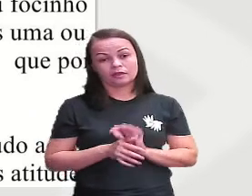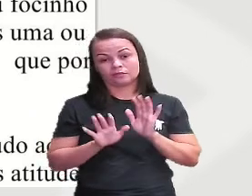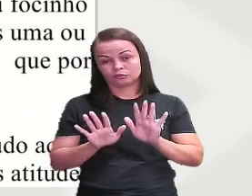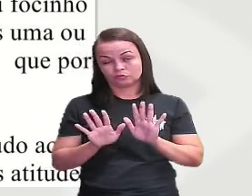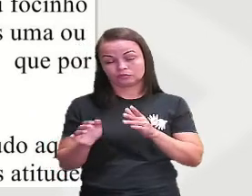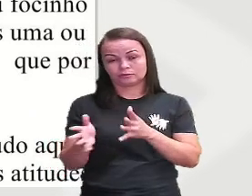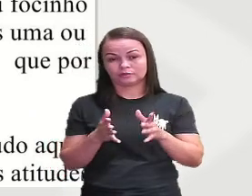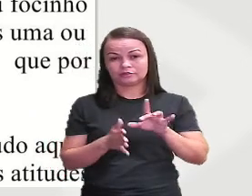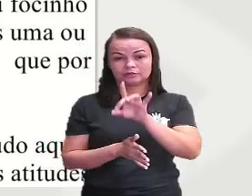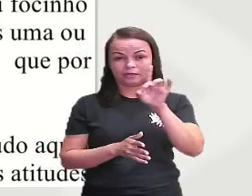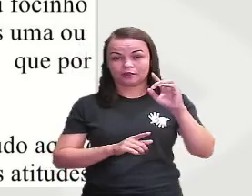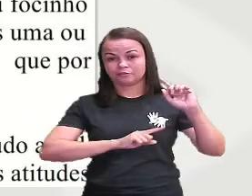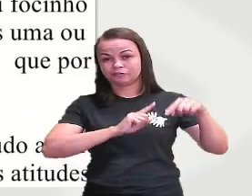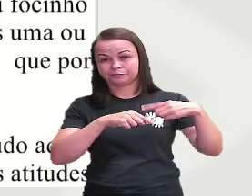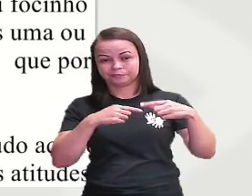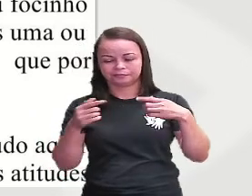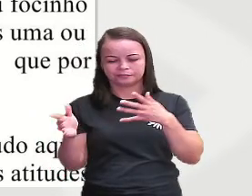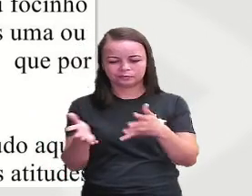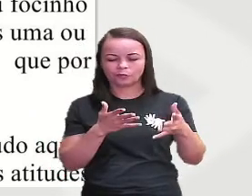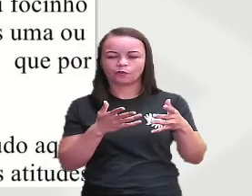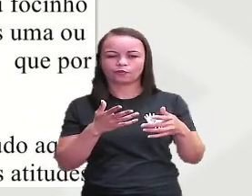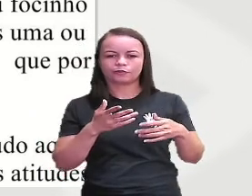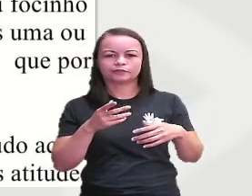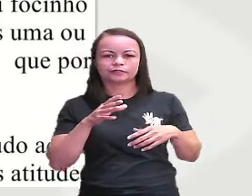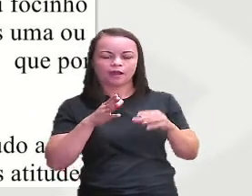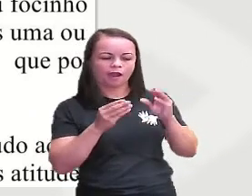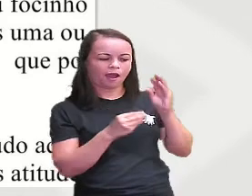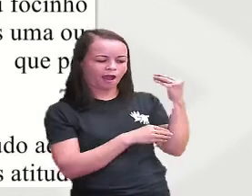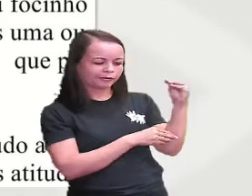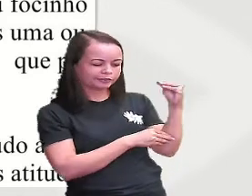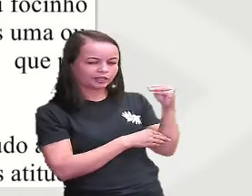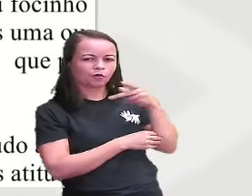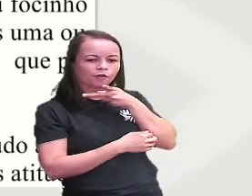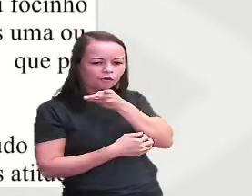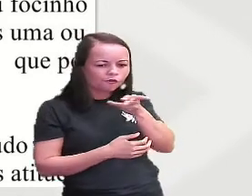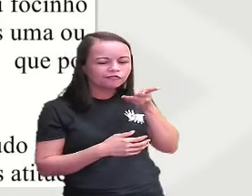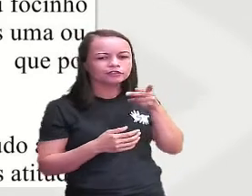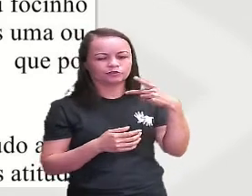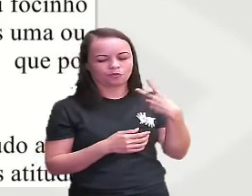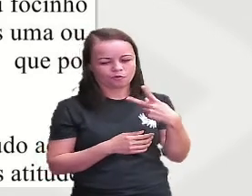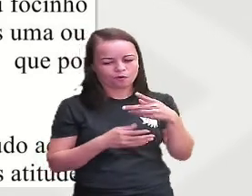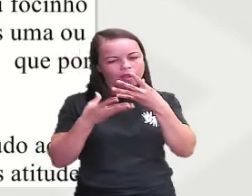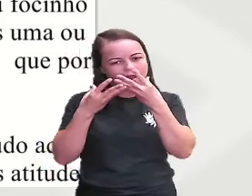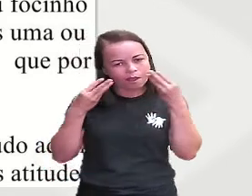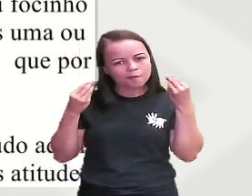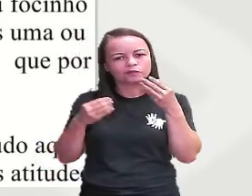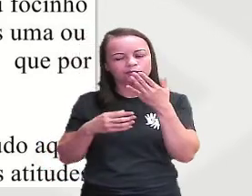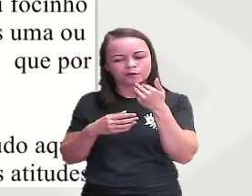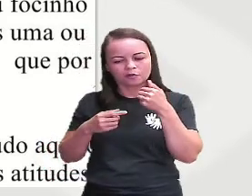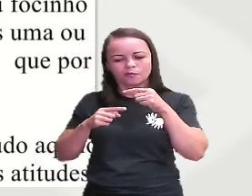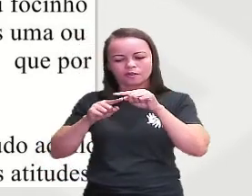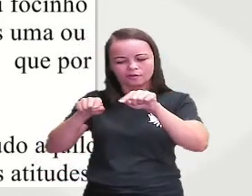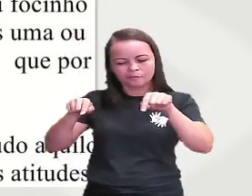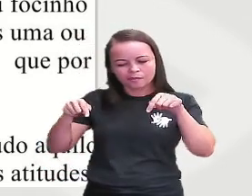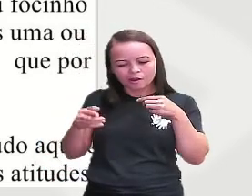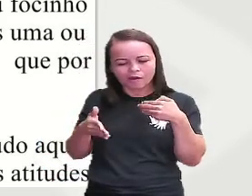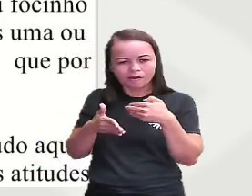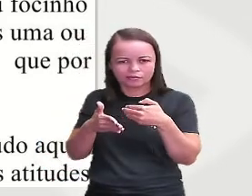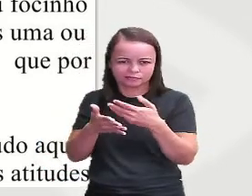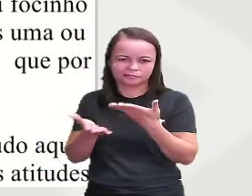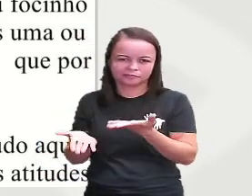depois, foi a vez da cegonha convidar a raposa para comer na beira da lagoa. E lá